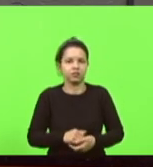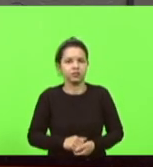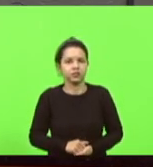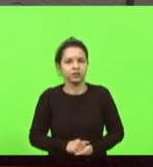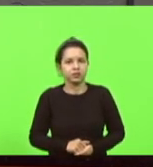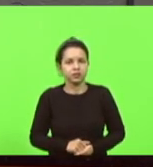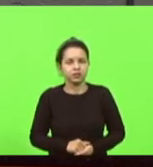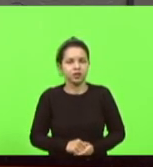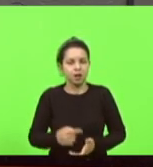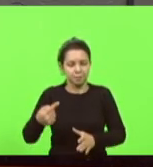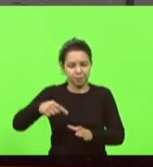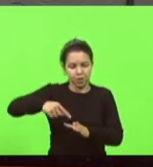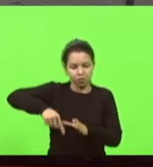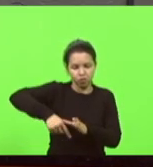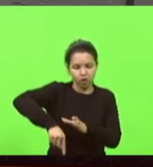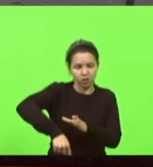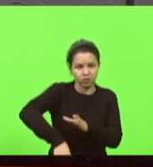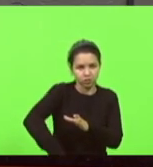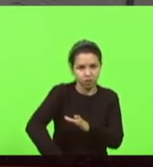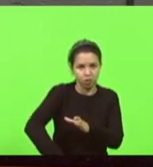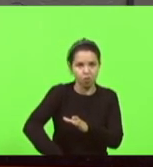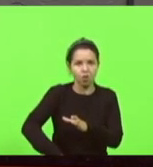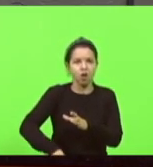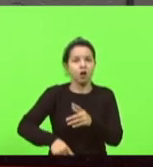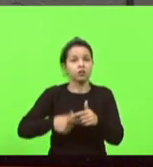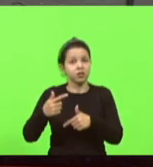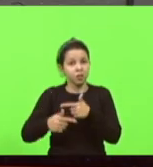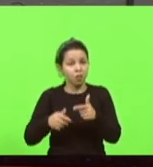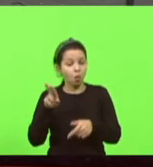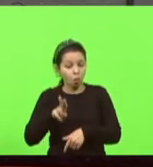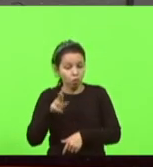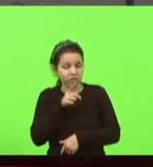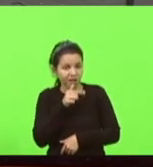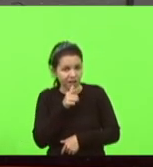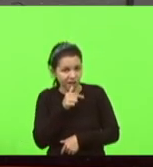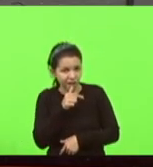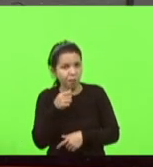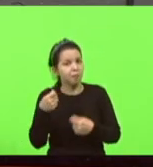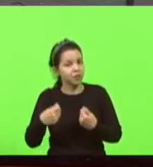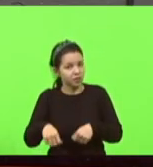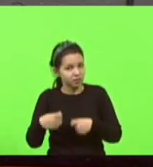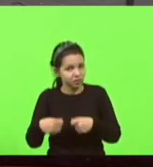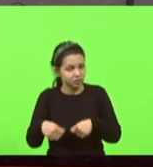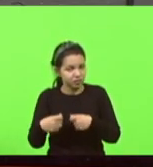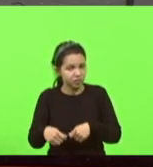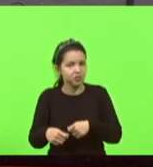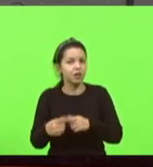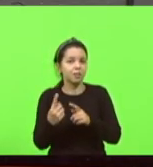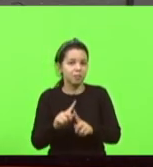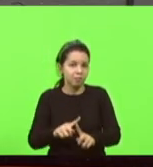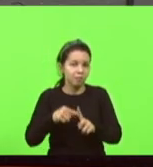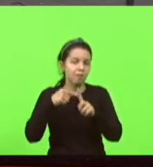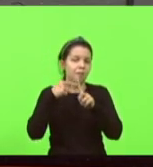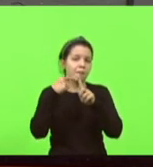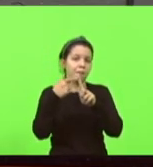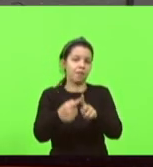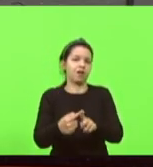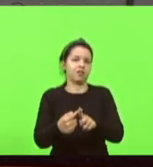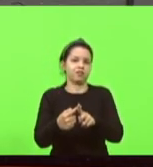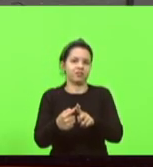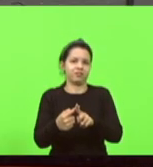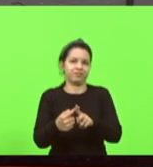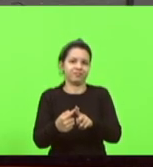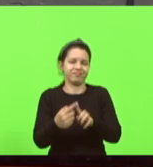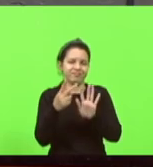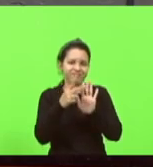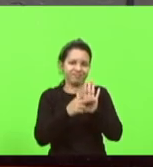paga a perfuração do poço e ainda depois, para se utilizar da água, tem um ônus, né, com a apresentação de projetos,